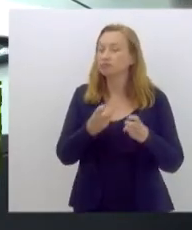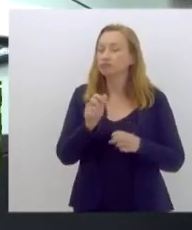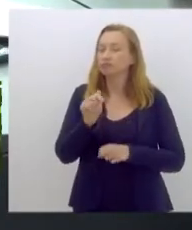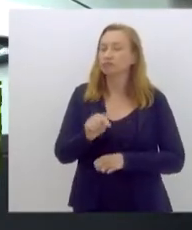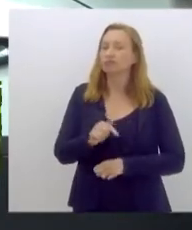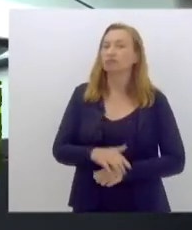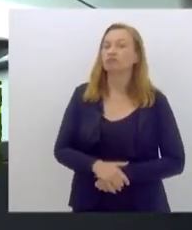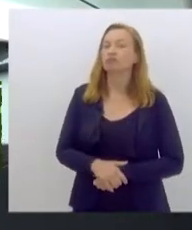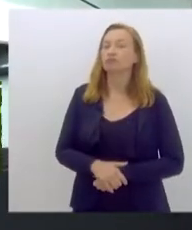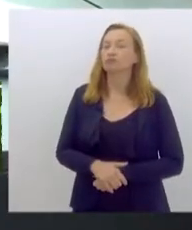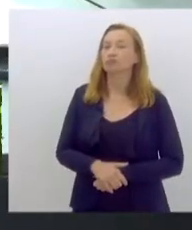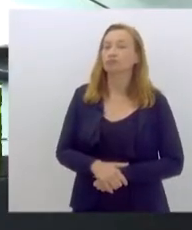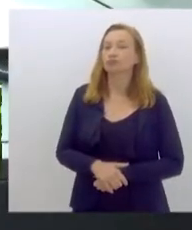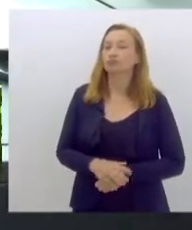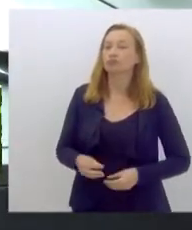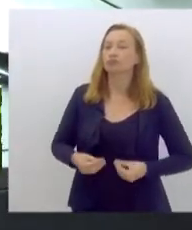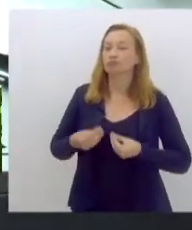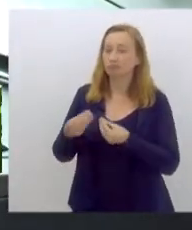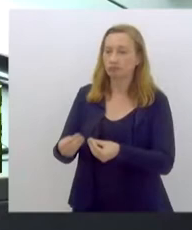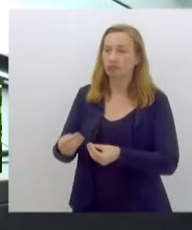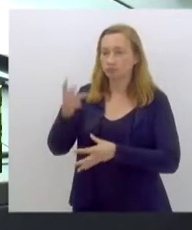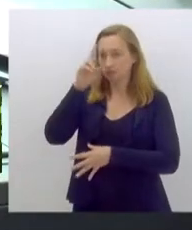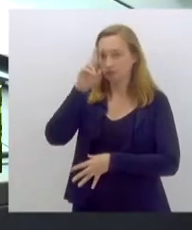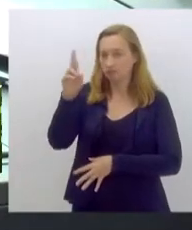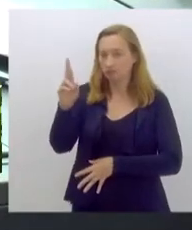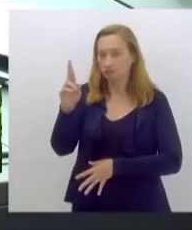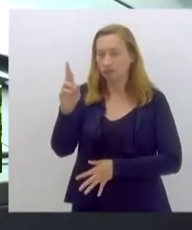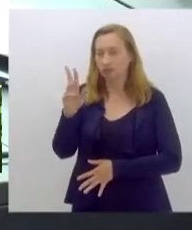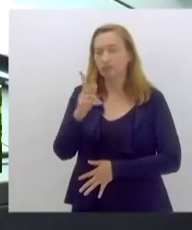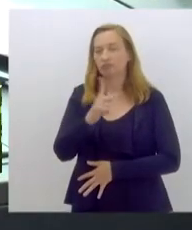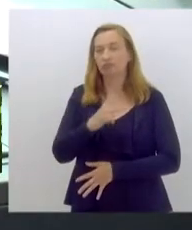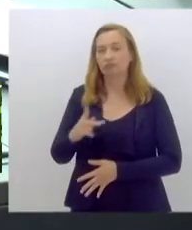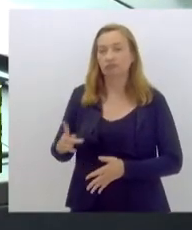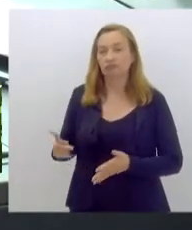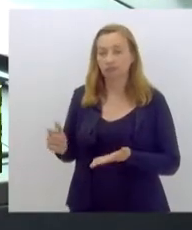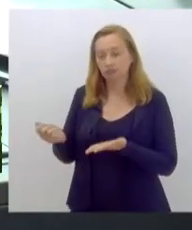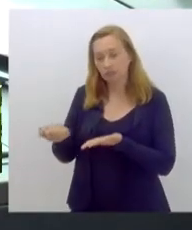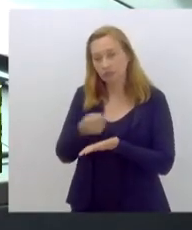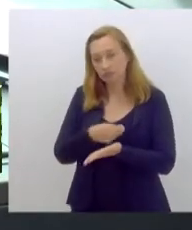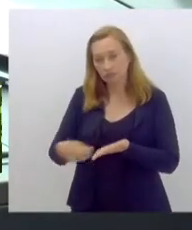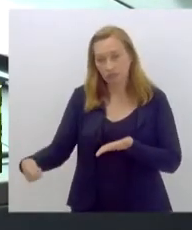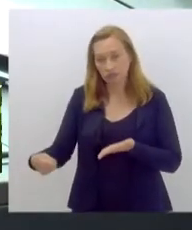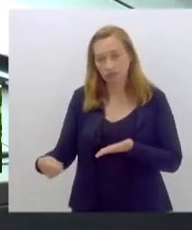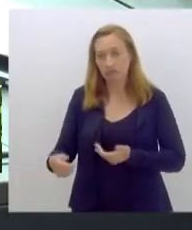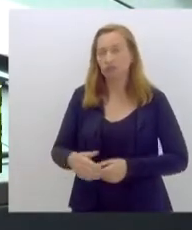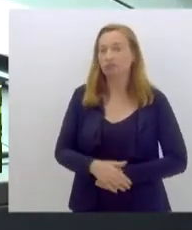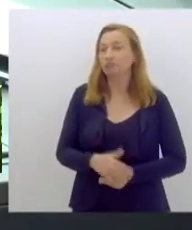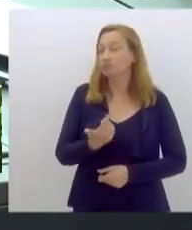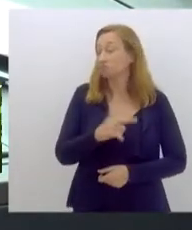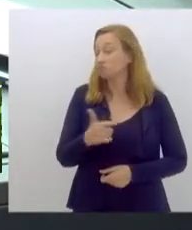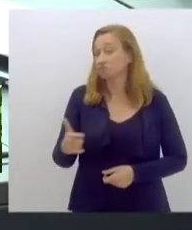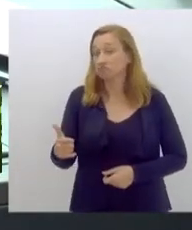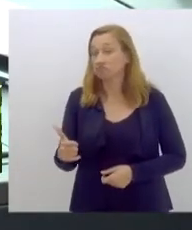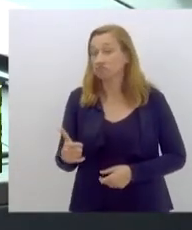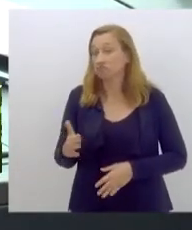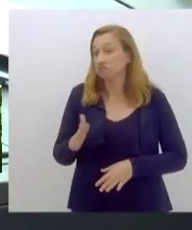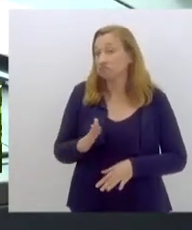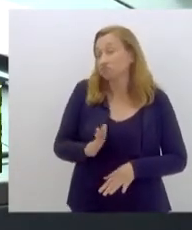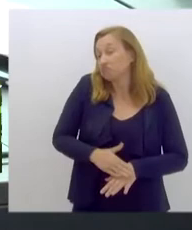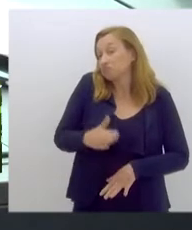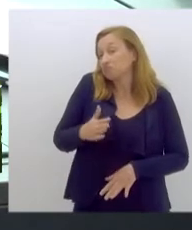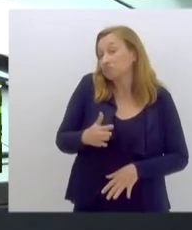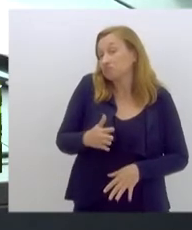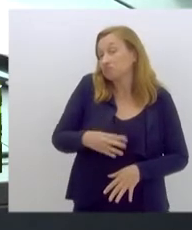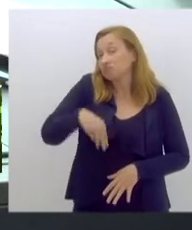observação que entrego a Vossa Excelência por escrito. Não tendo mais quem